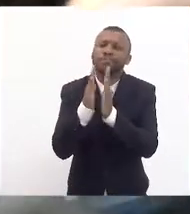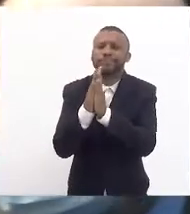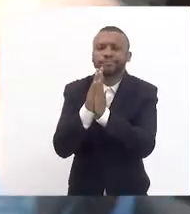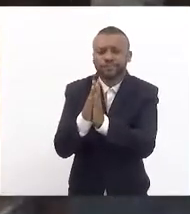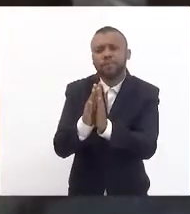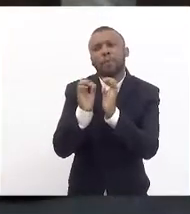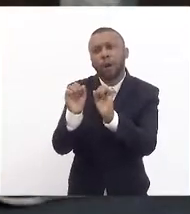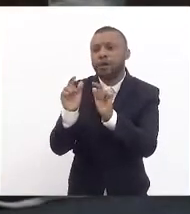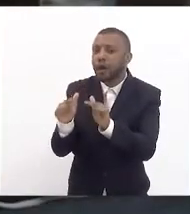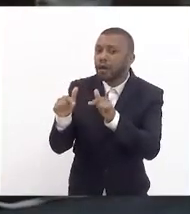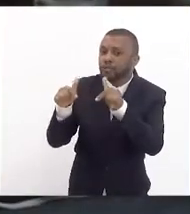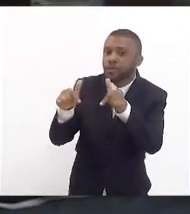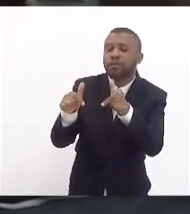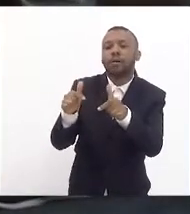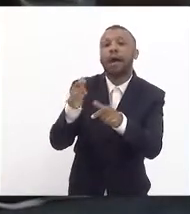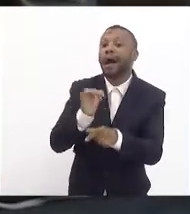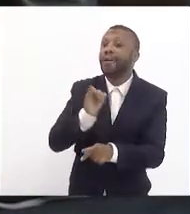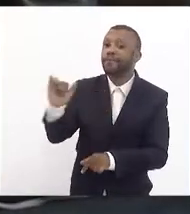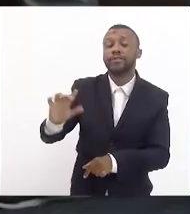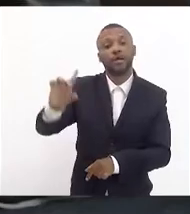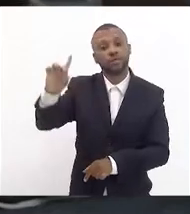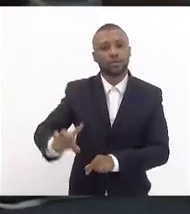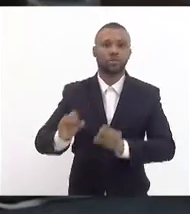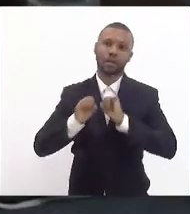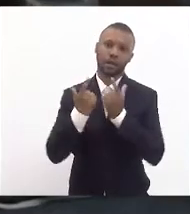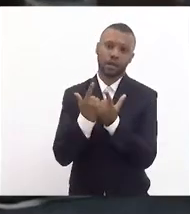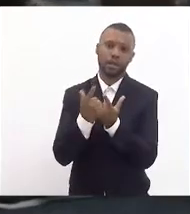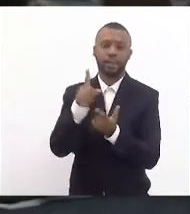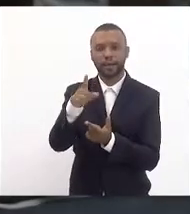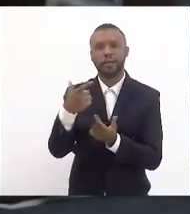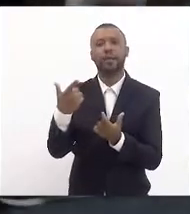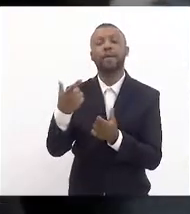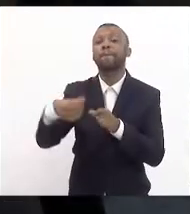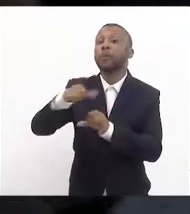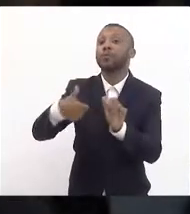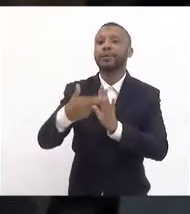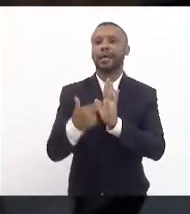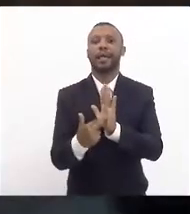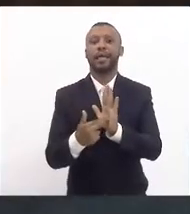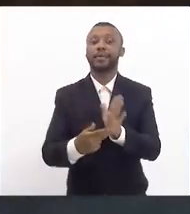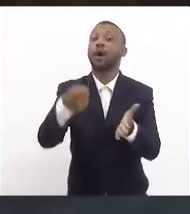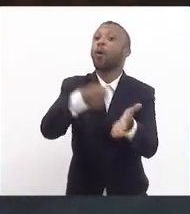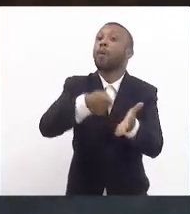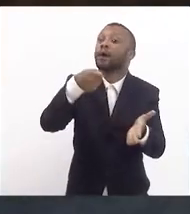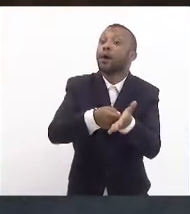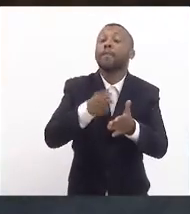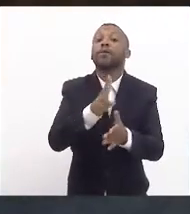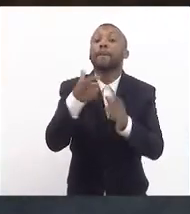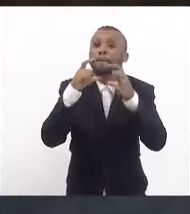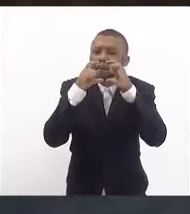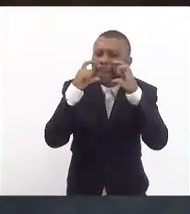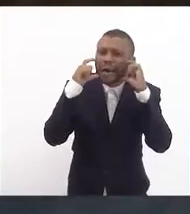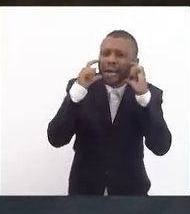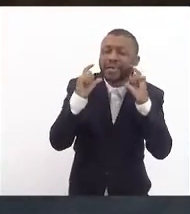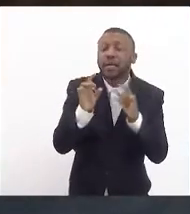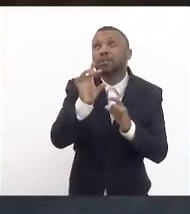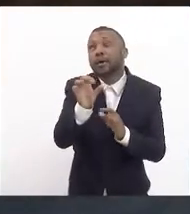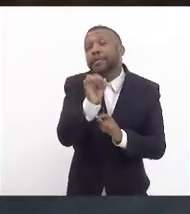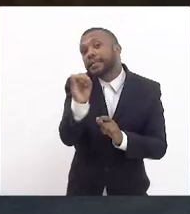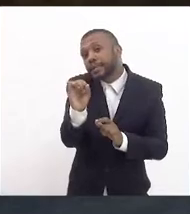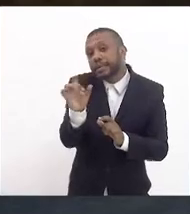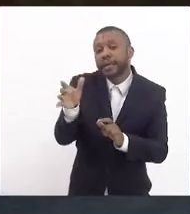intervenha junto à direção para que eles sejam desobrigados a utilizar máscaras faciais, a não ser,